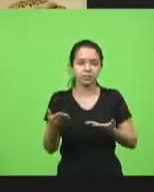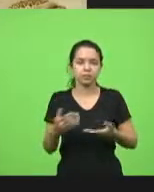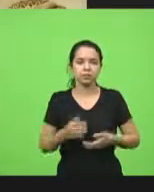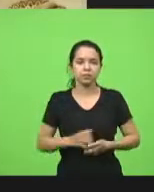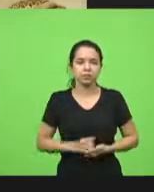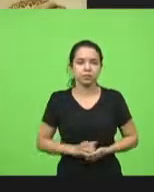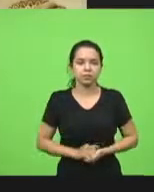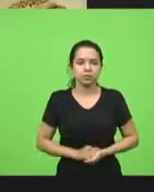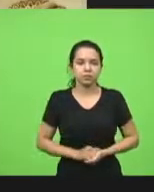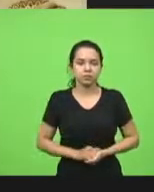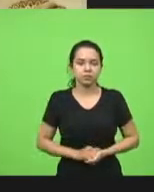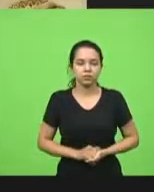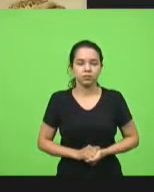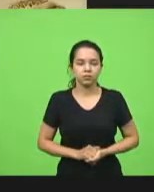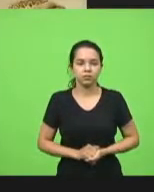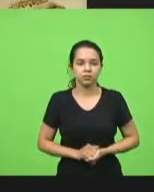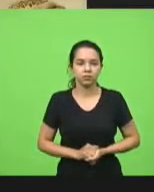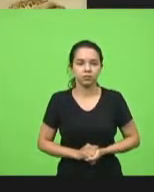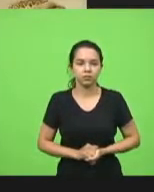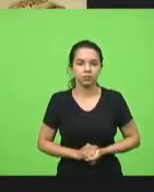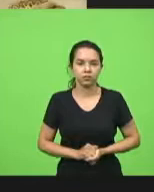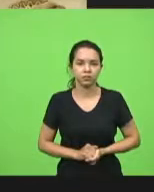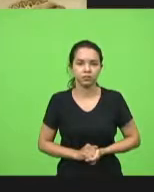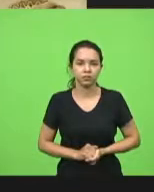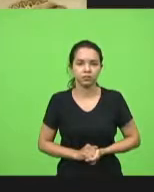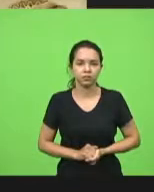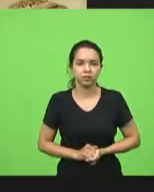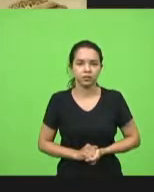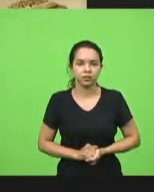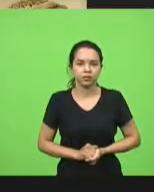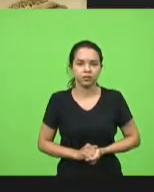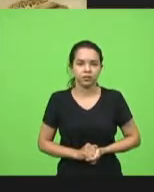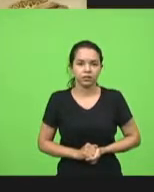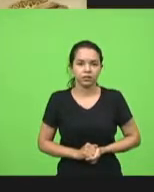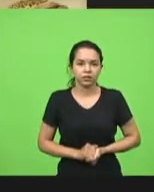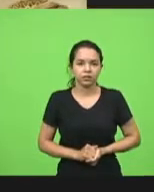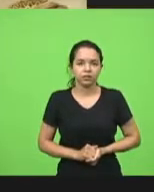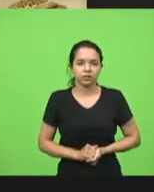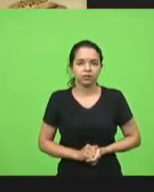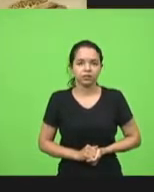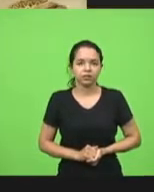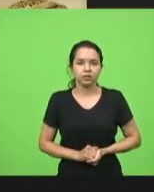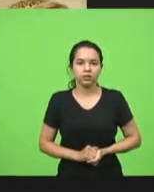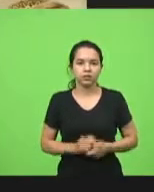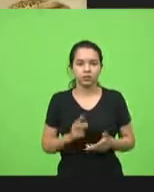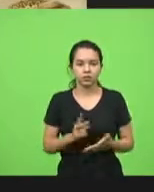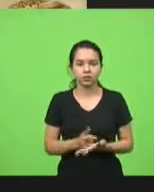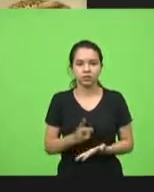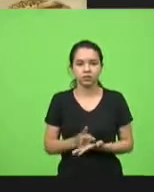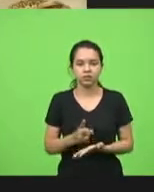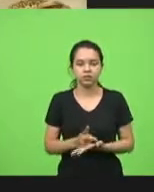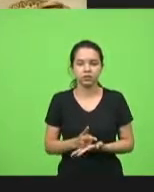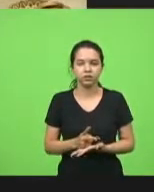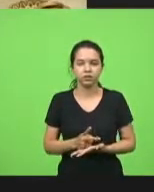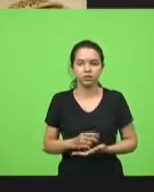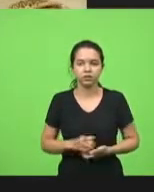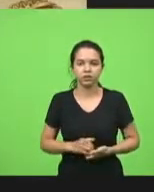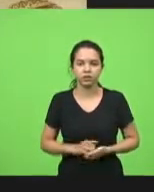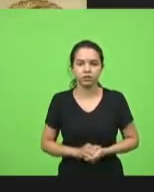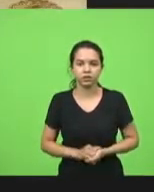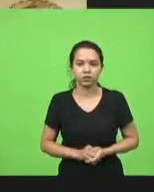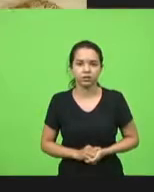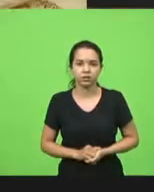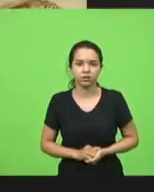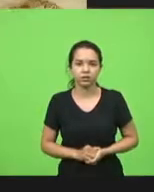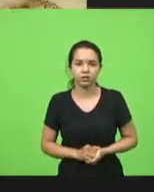É importante que a gente defenda, e eu, em todas as minhas falas, tenho dito isso. Importante que a imunização